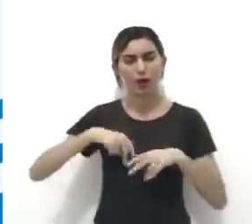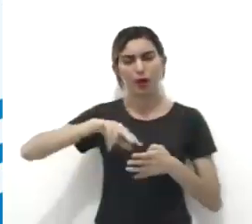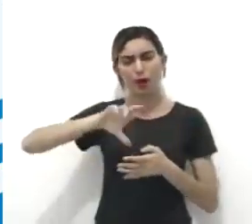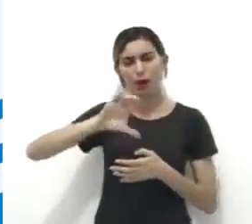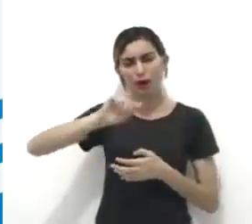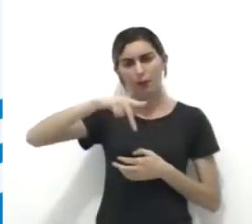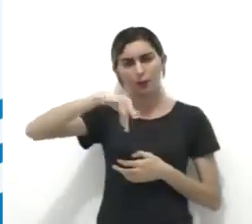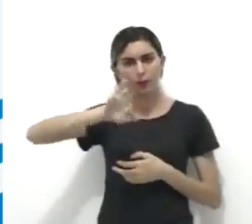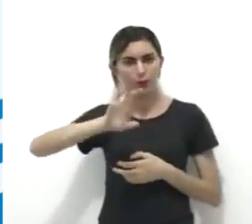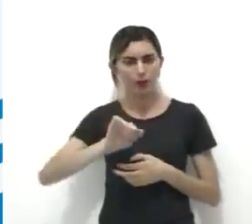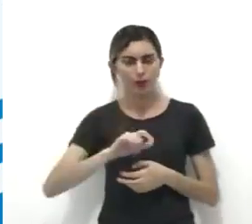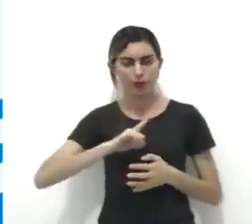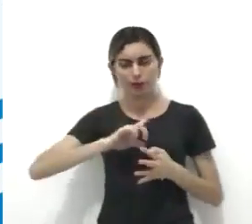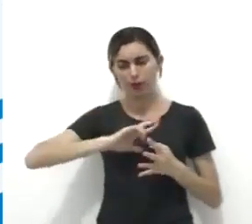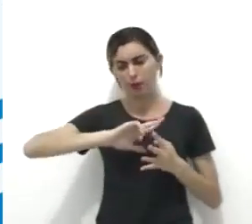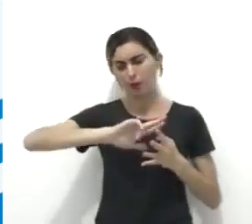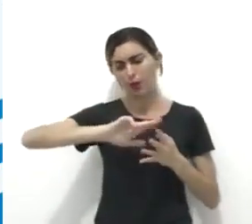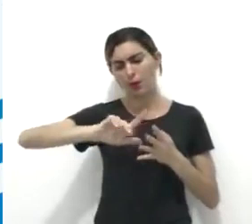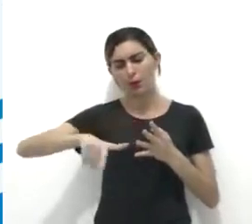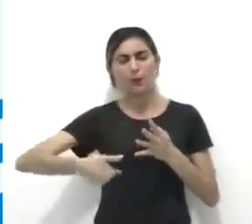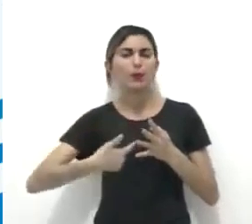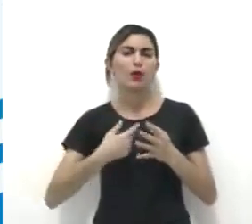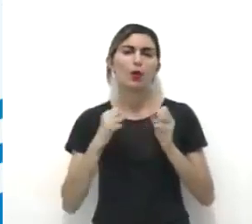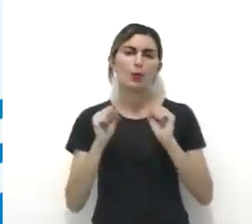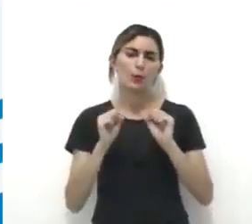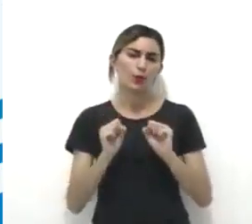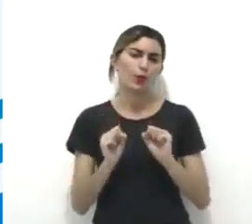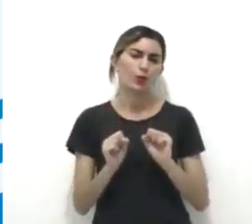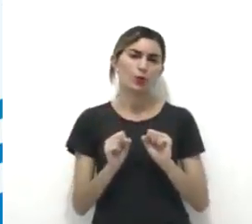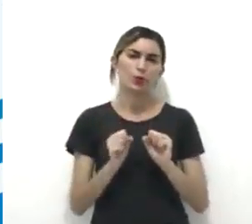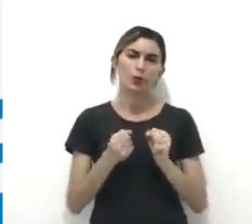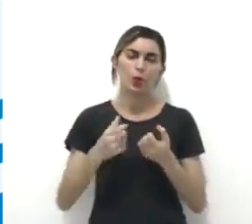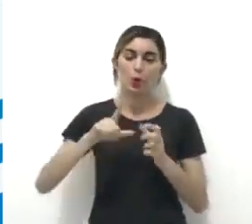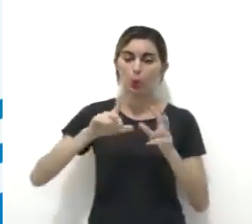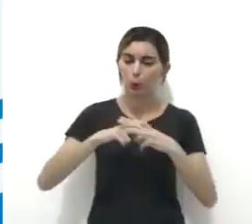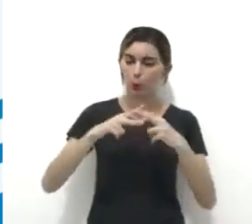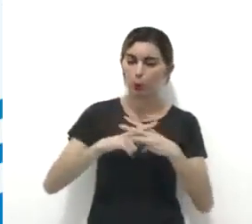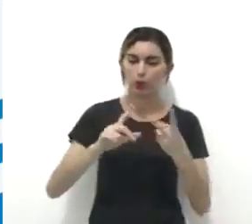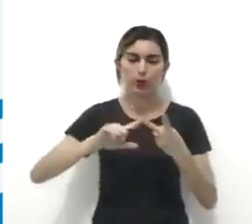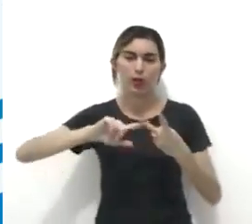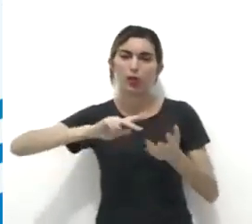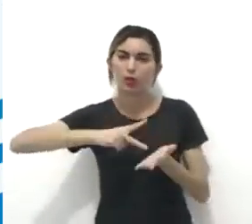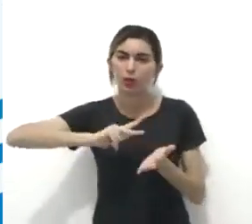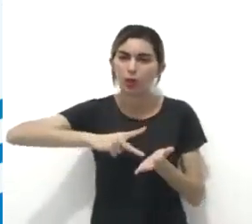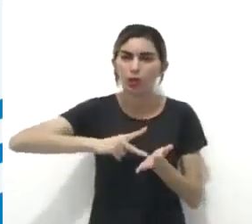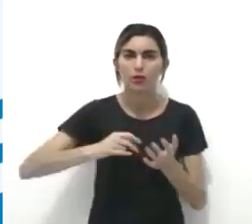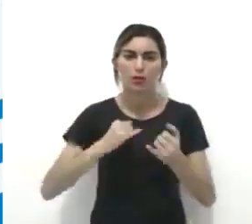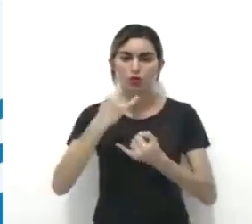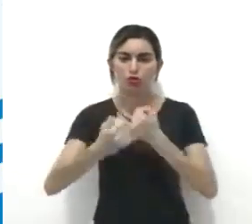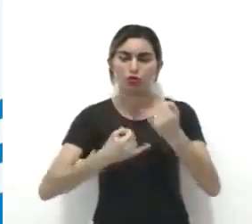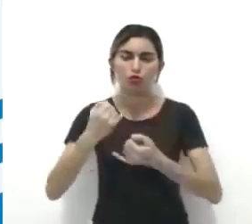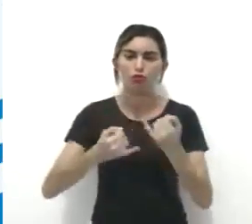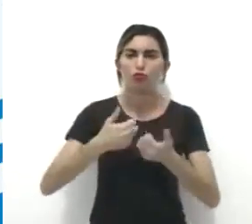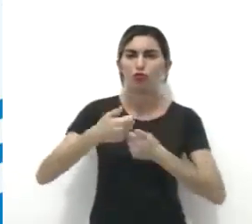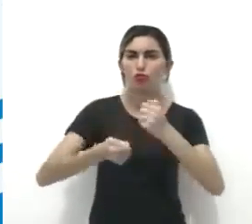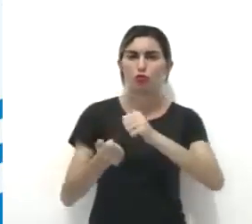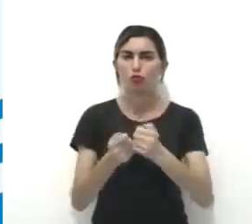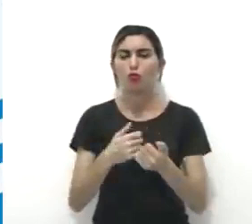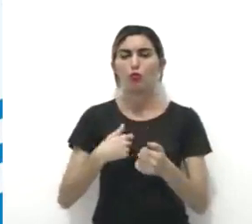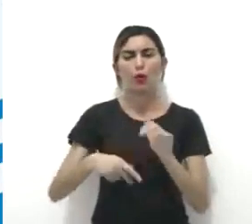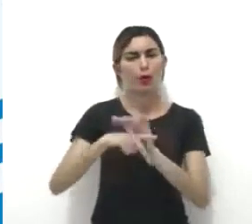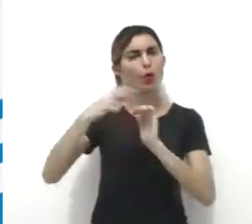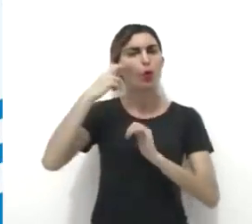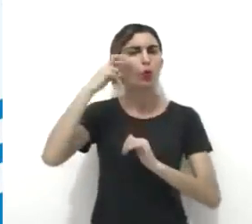a capoeira ela tem as diversas vertentes, que pode ser uma luta, uma dança, um jogo, e ela